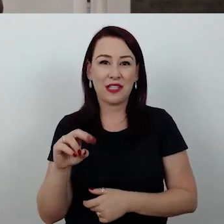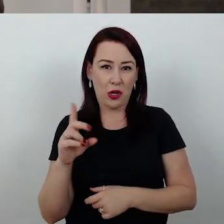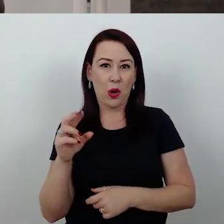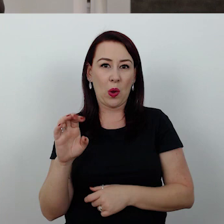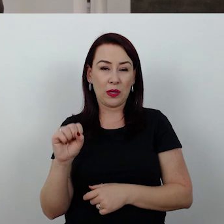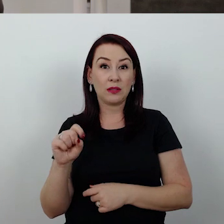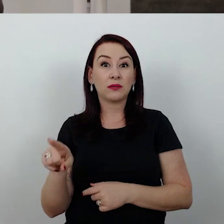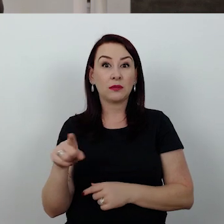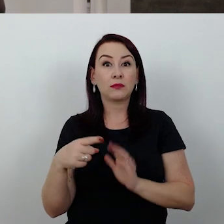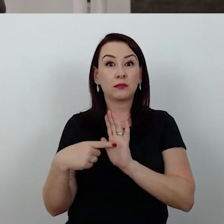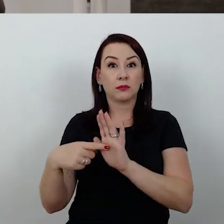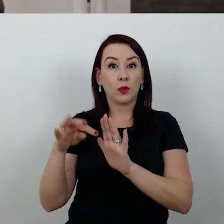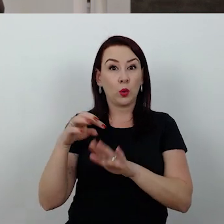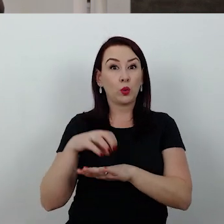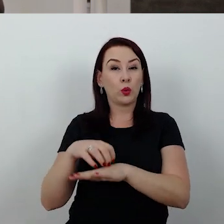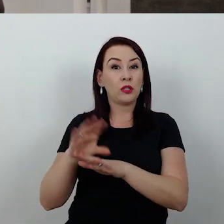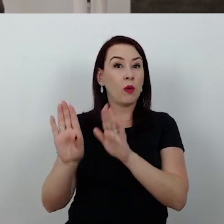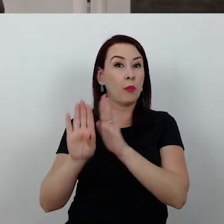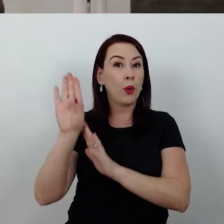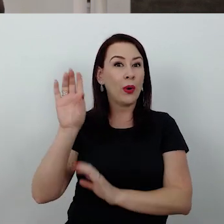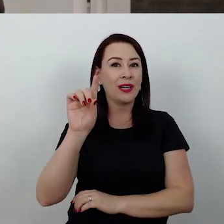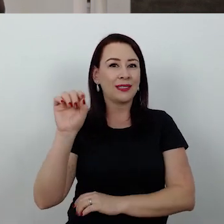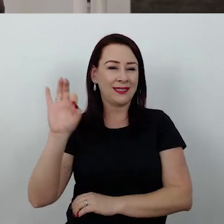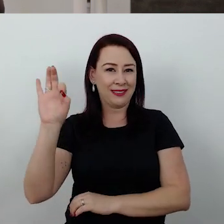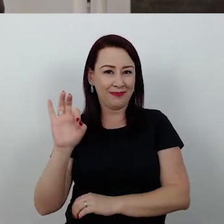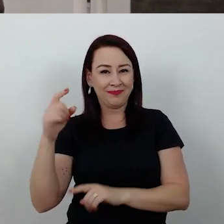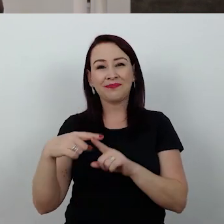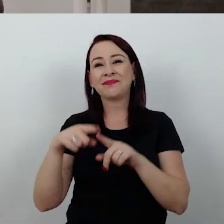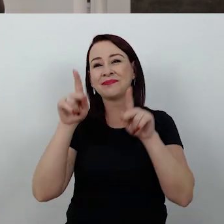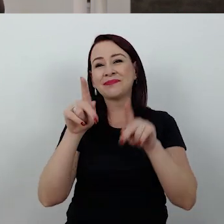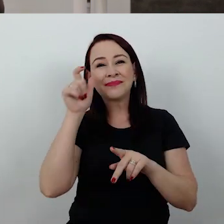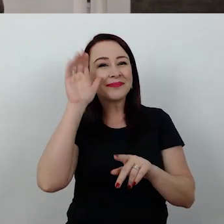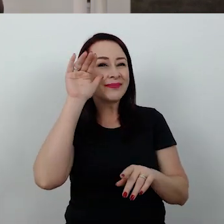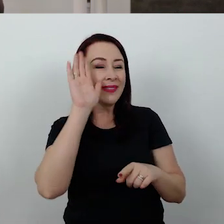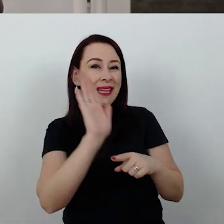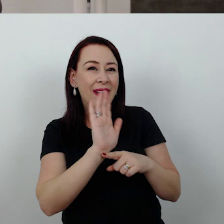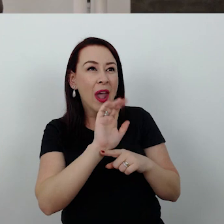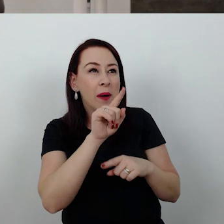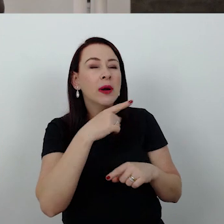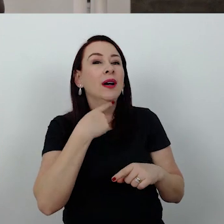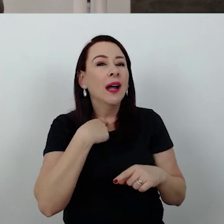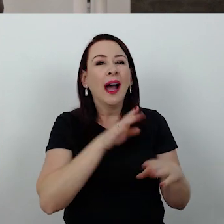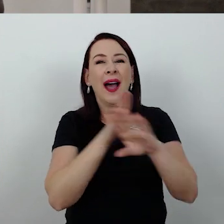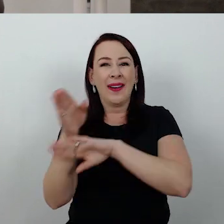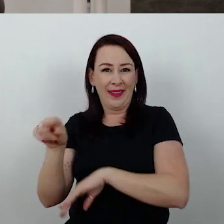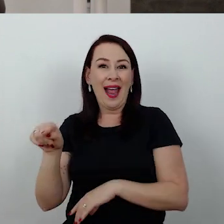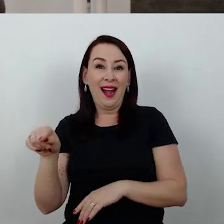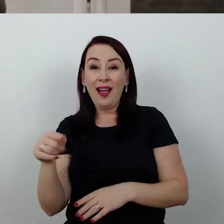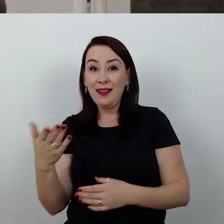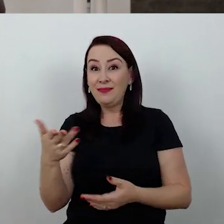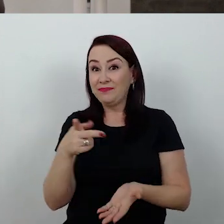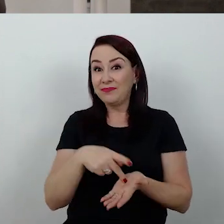aumenta em 100% por causa do filme, né? Porque as pessoas assistem e vão lá conhecer Londres. Então, isso é real,